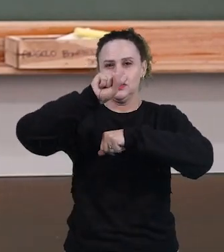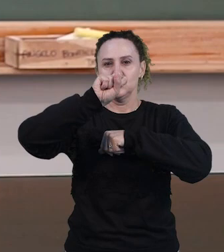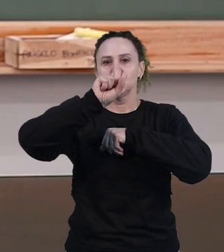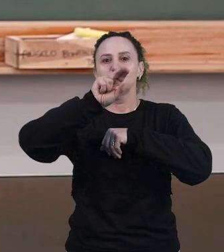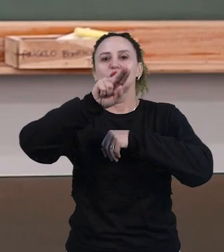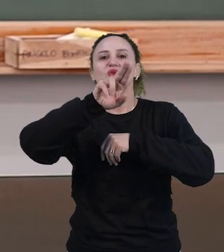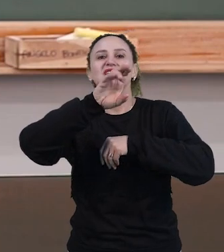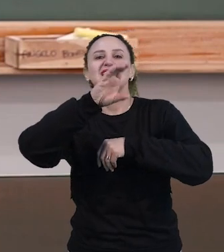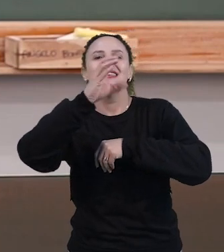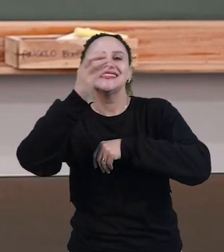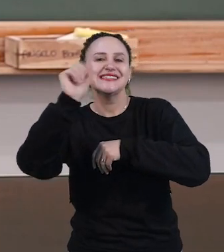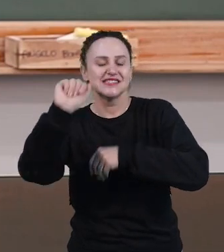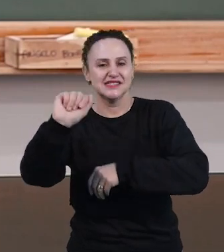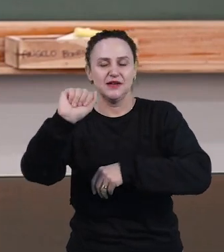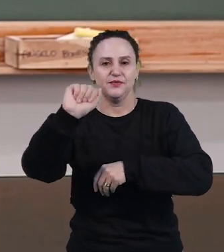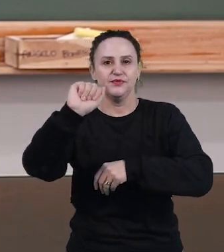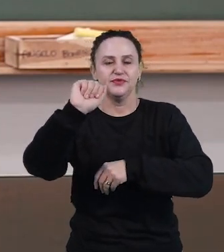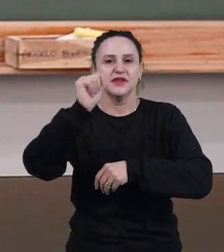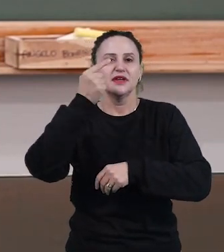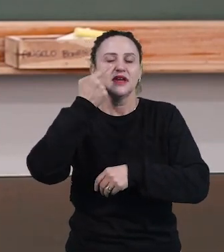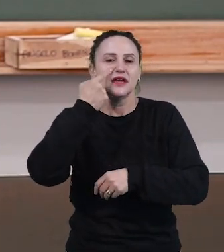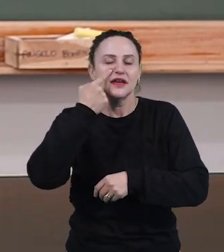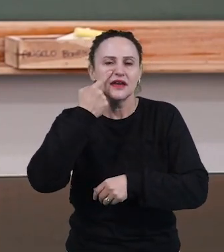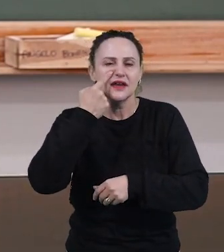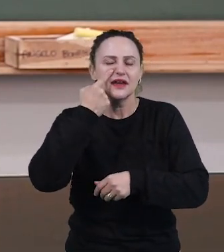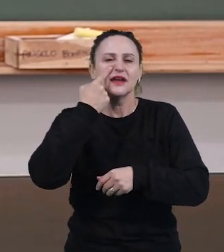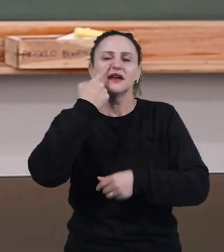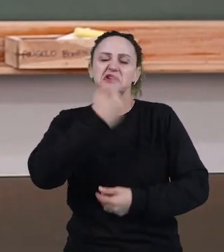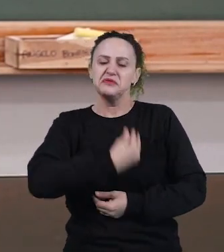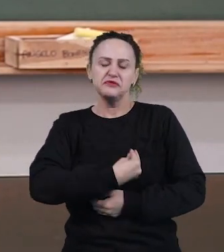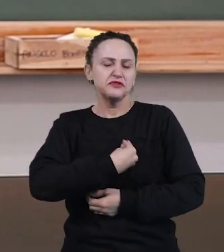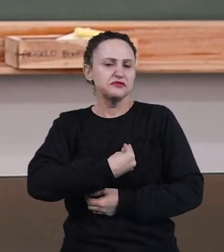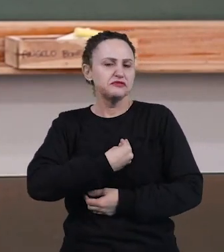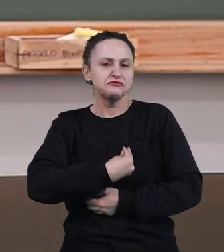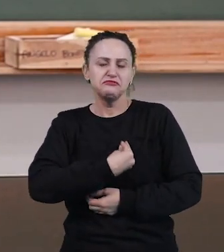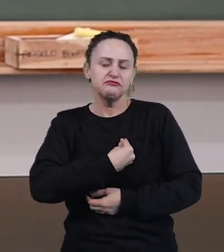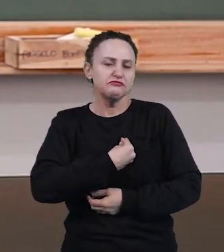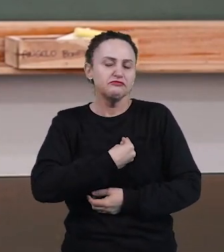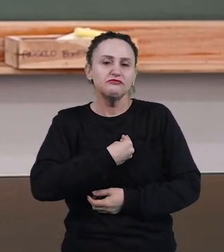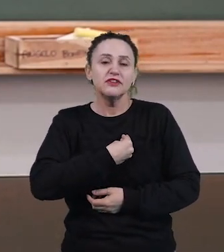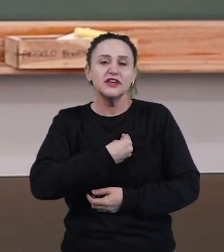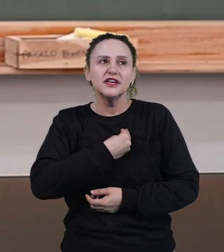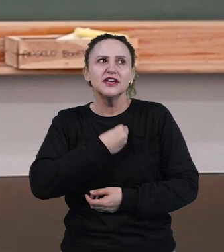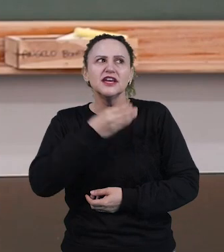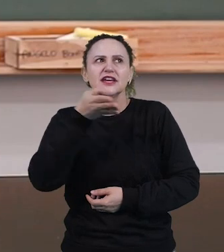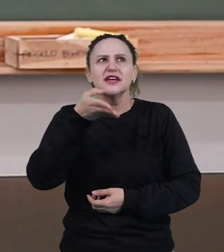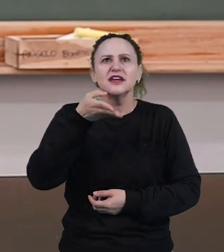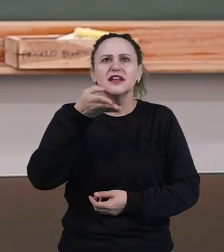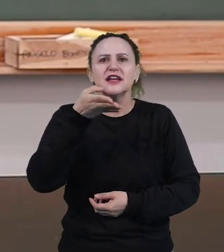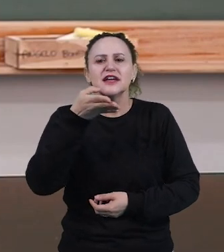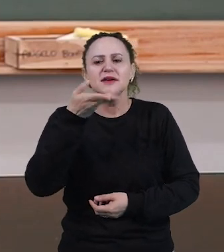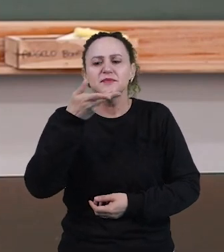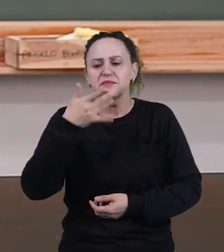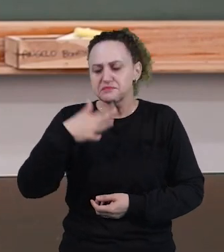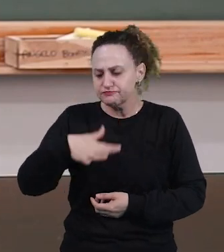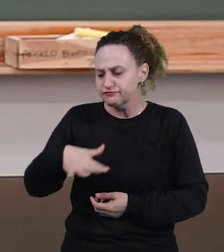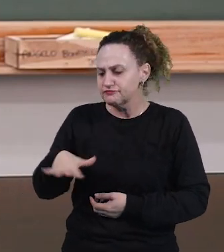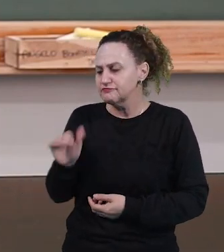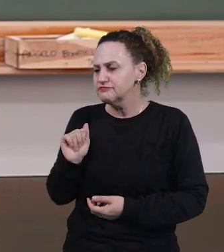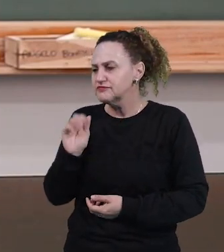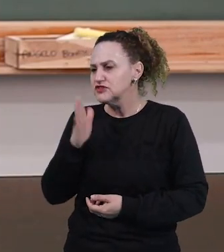Enfim, ele morava em Neuchâtel, né? E ele já estava pesquisando, né? Ele